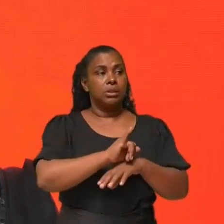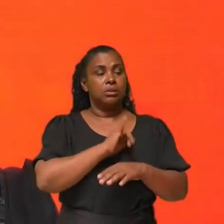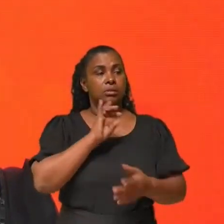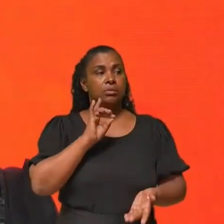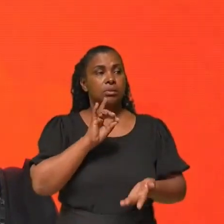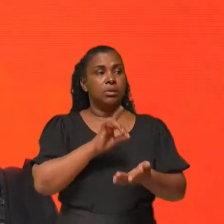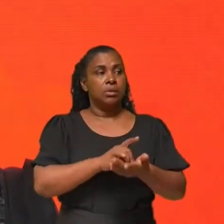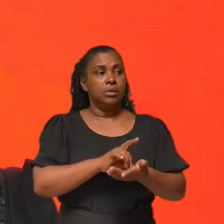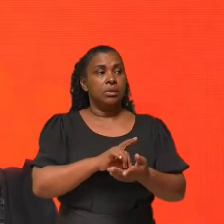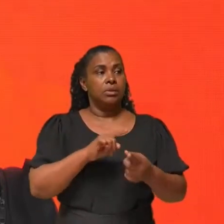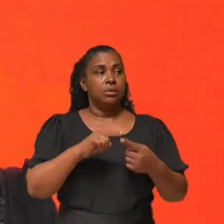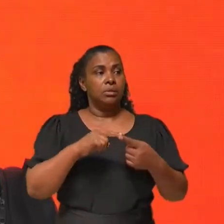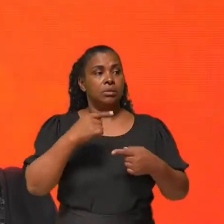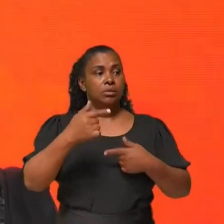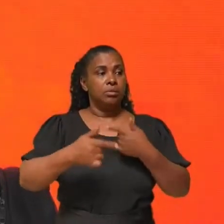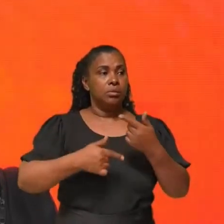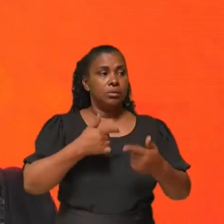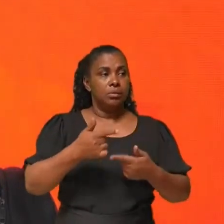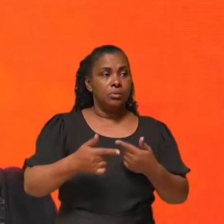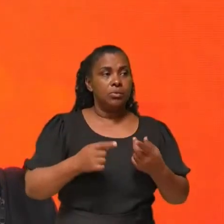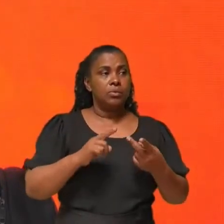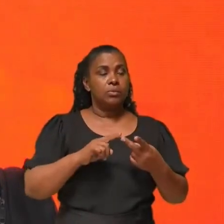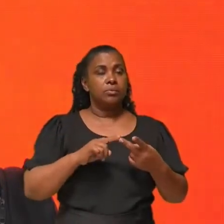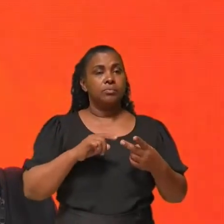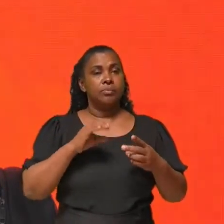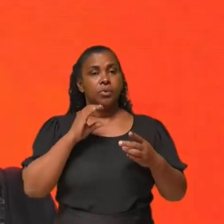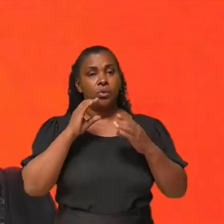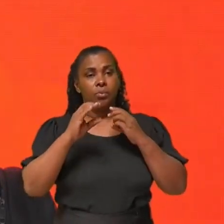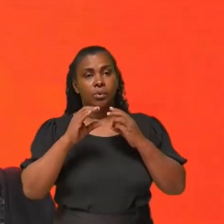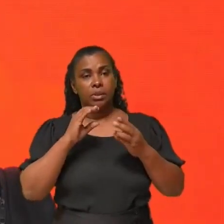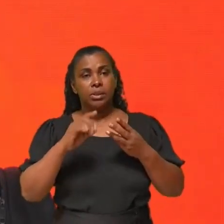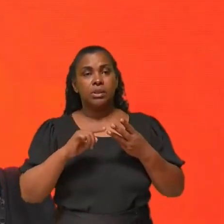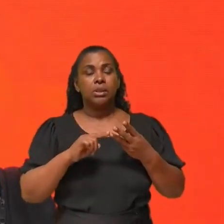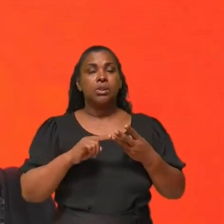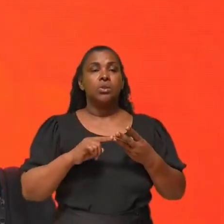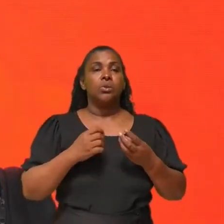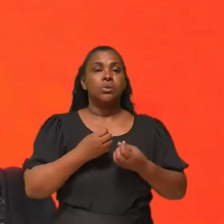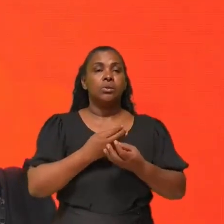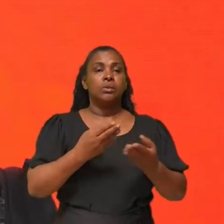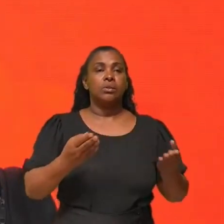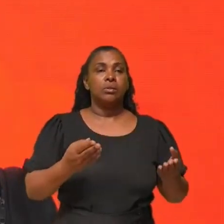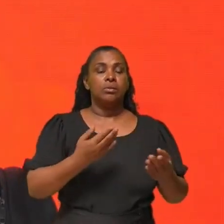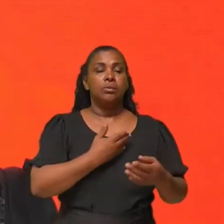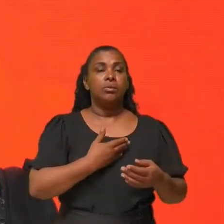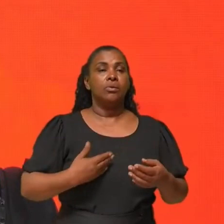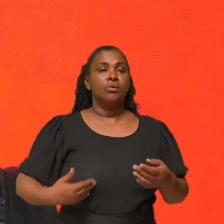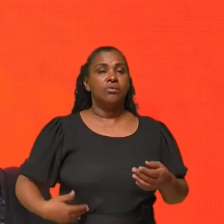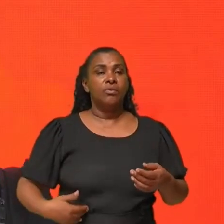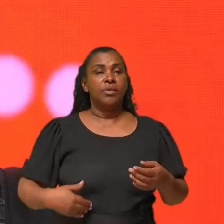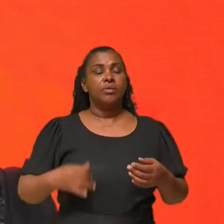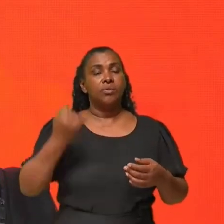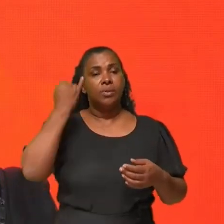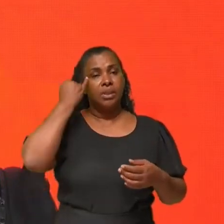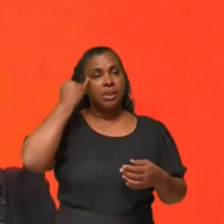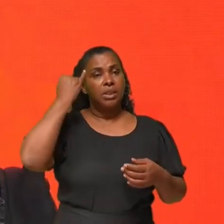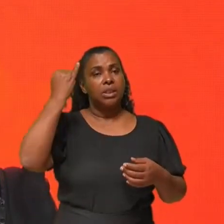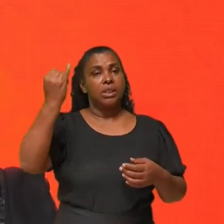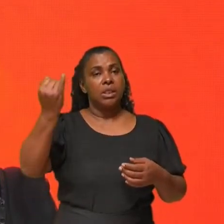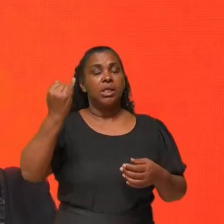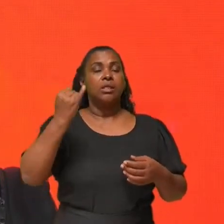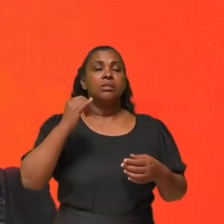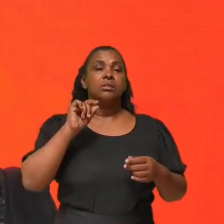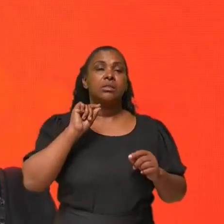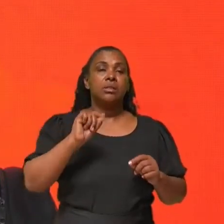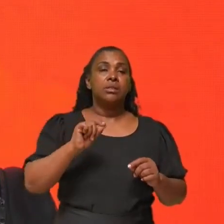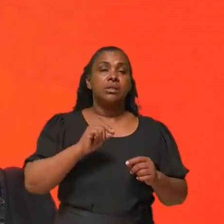comunicação, a gente, de certa forma, delega para o governo uma certa ideia de quem tem que fazer, né, a disputa